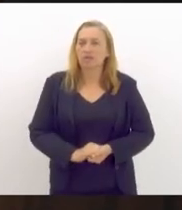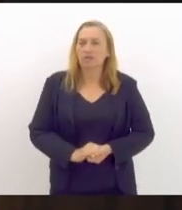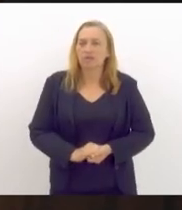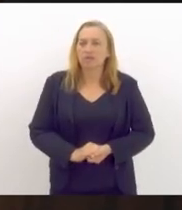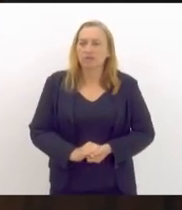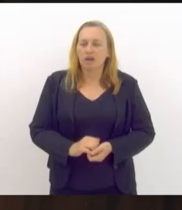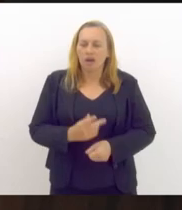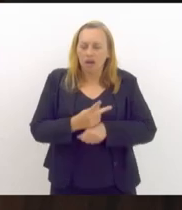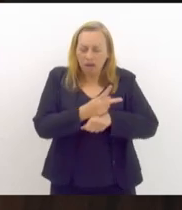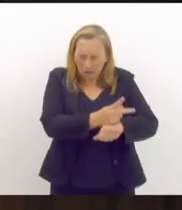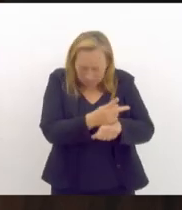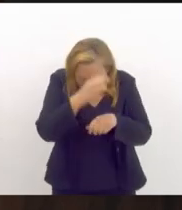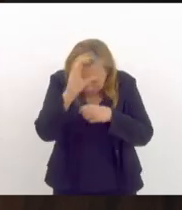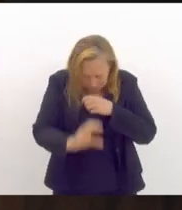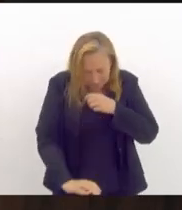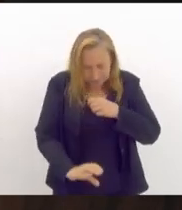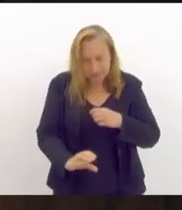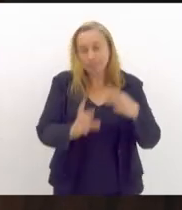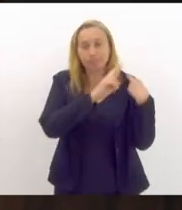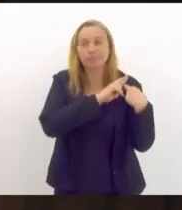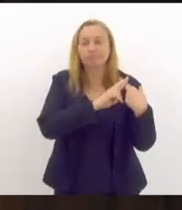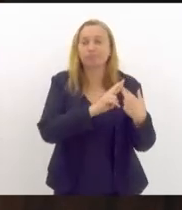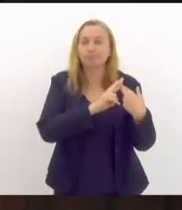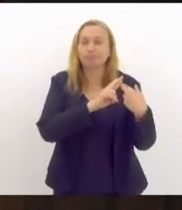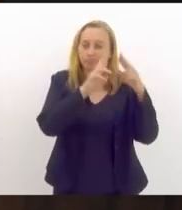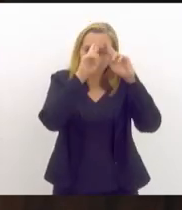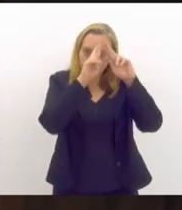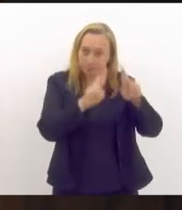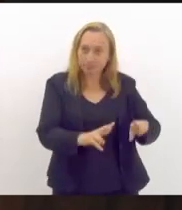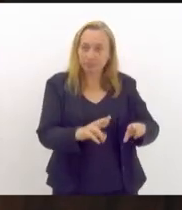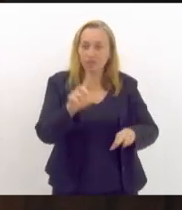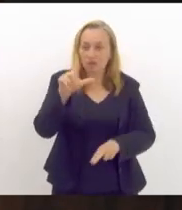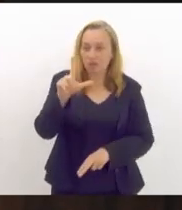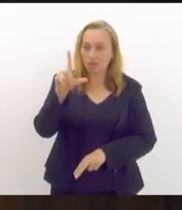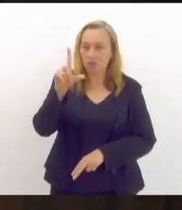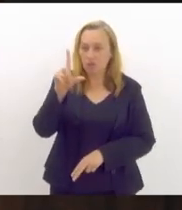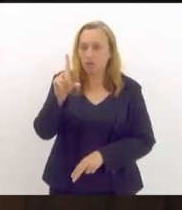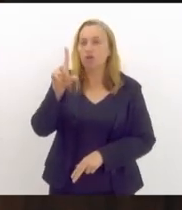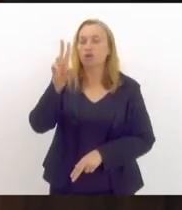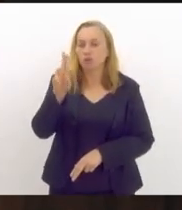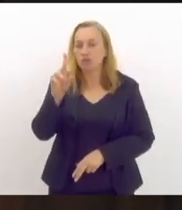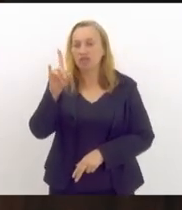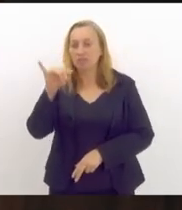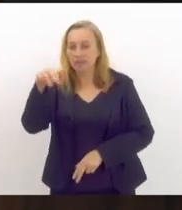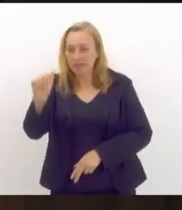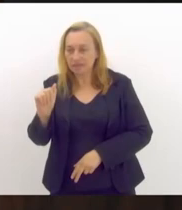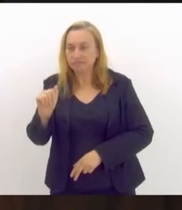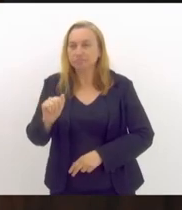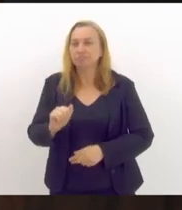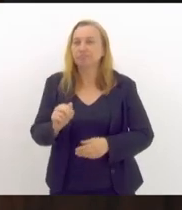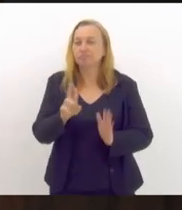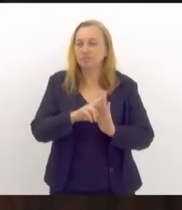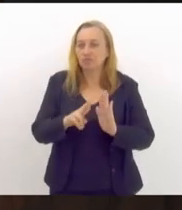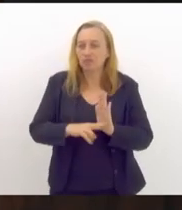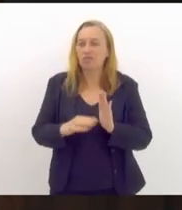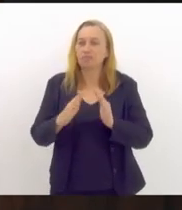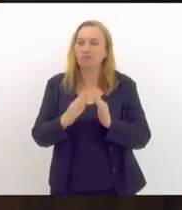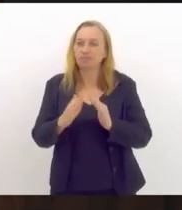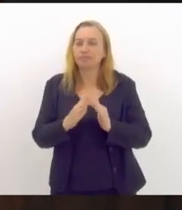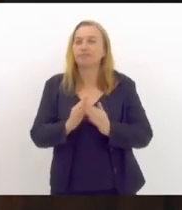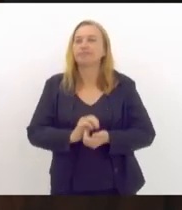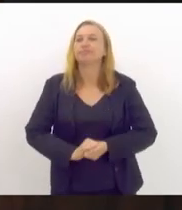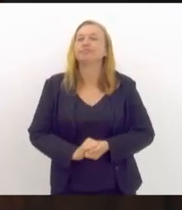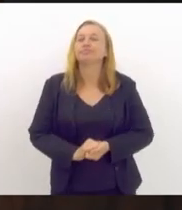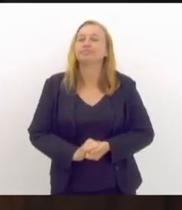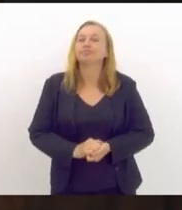cidadania direitos e respeita a diversidade Ludmila Oliveira da Silva Aparecida da comissão de novas internas de proposições